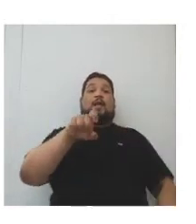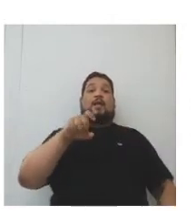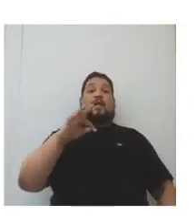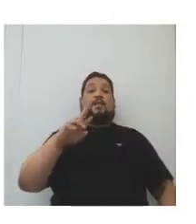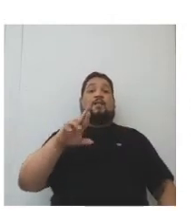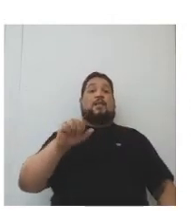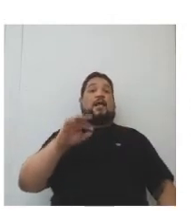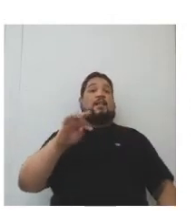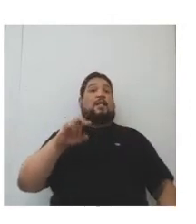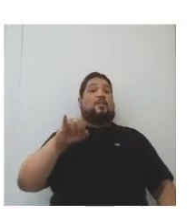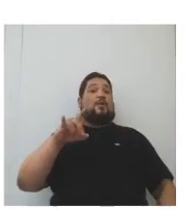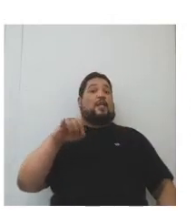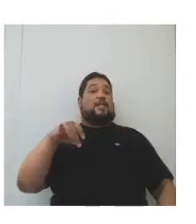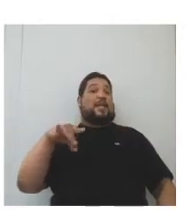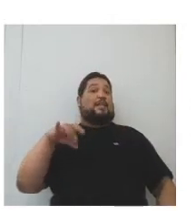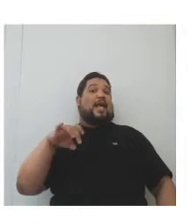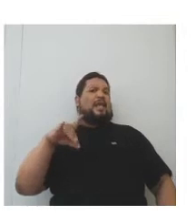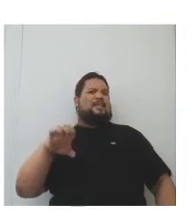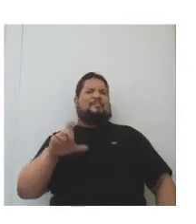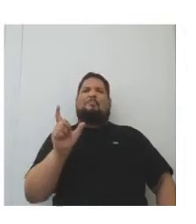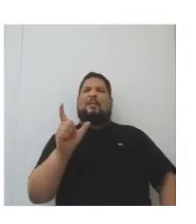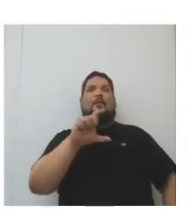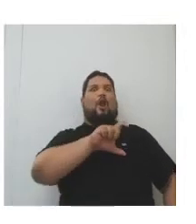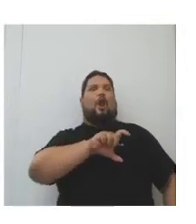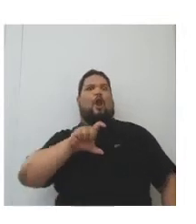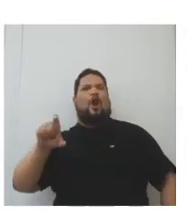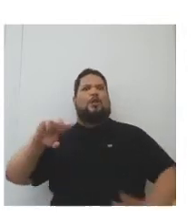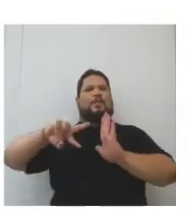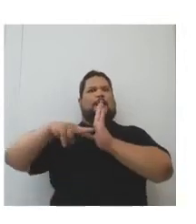extraterritorialidade. Olha lá! E o que é isso, pessoal?